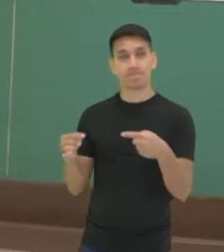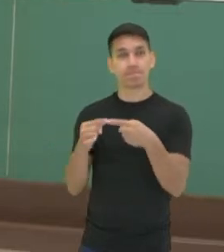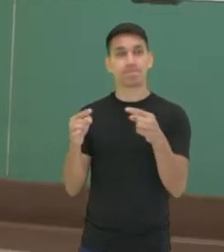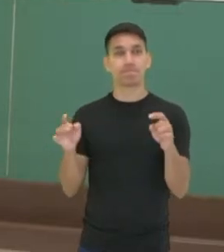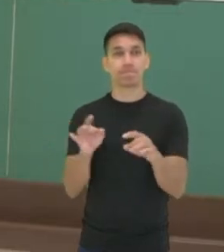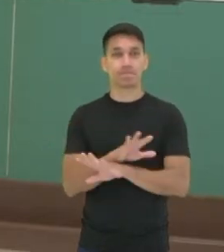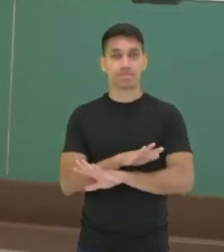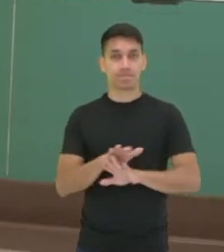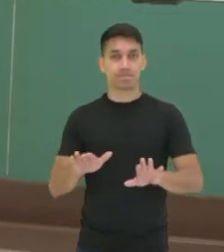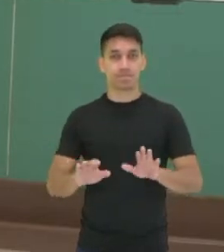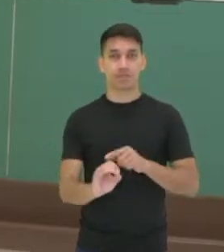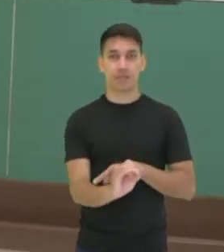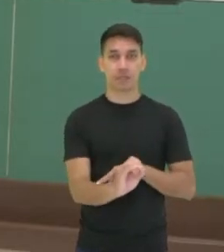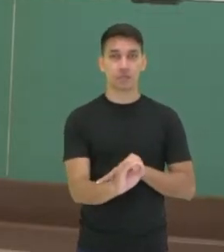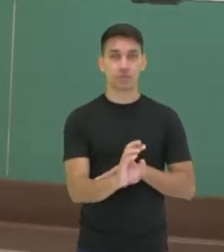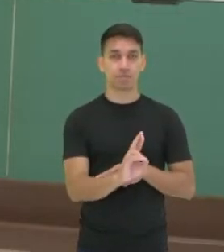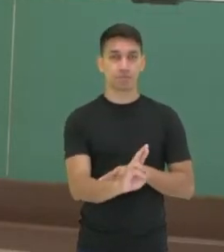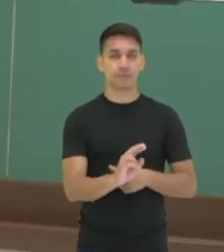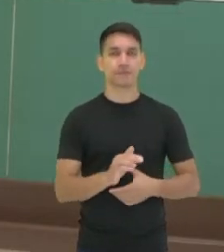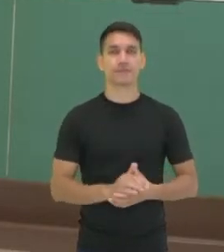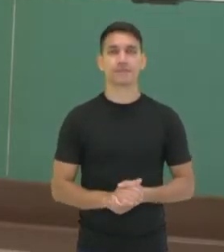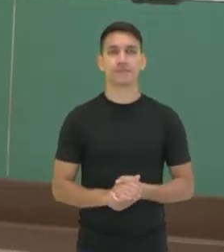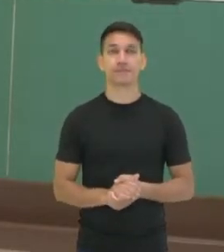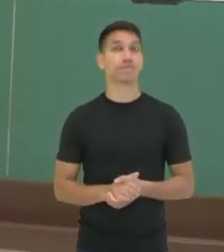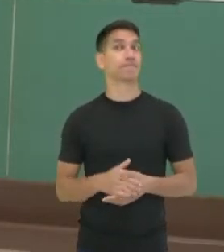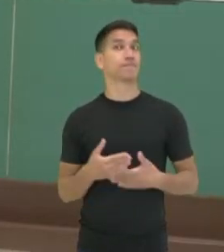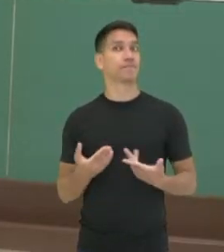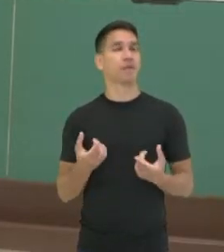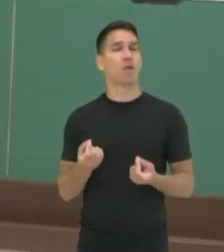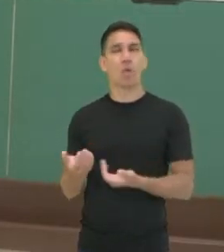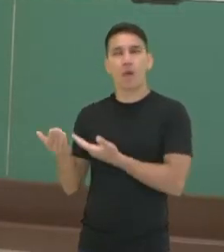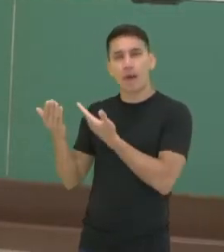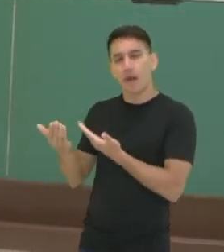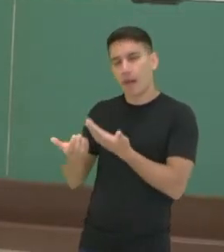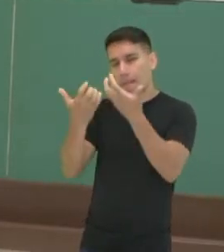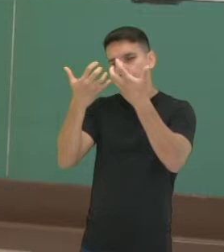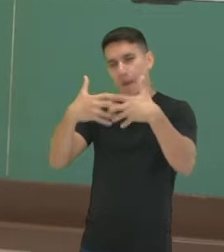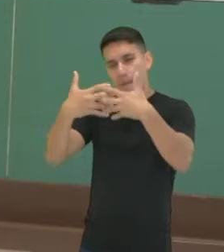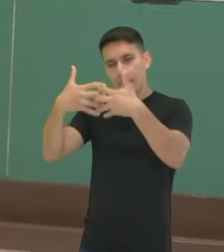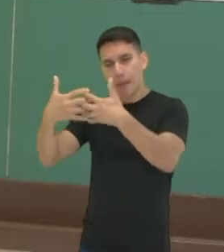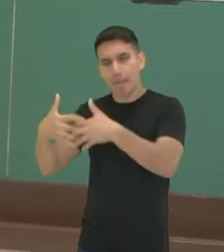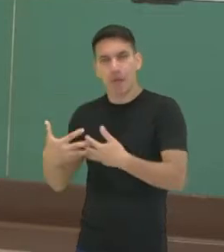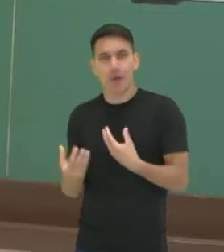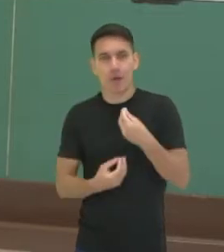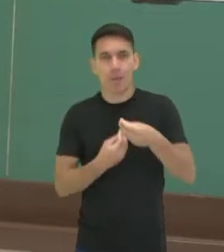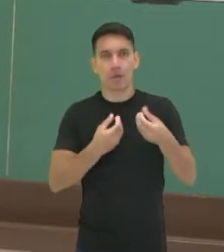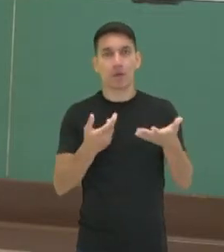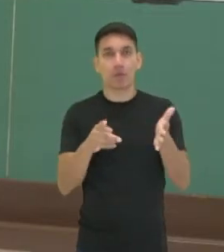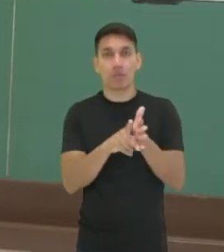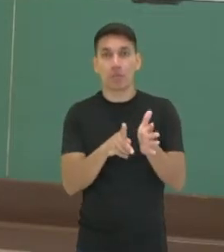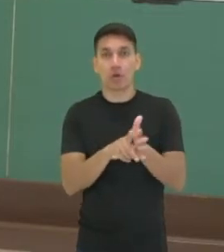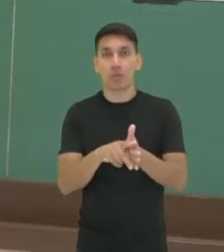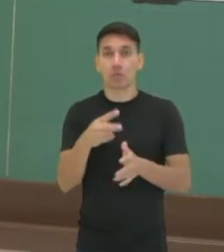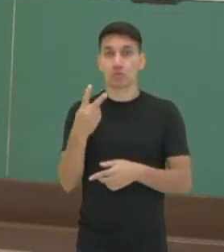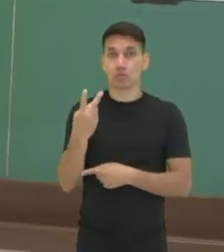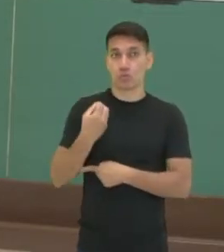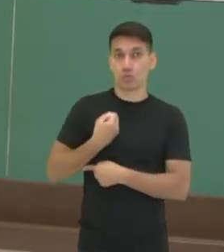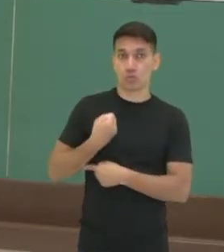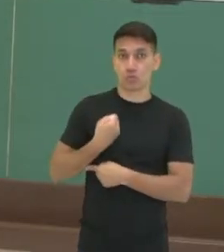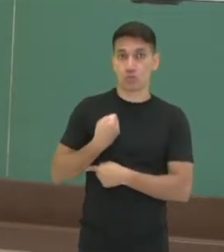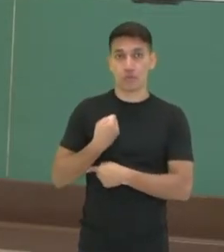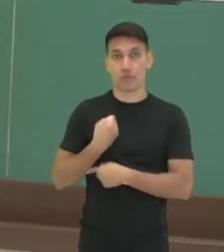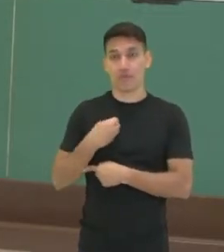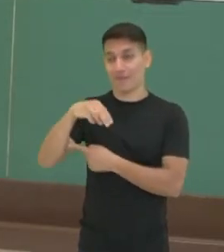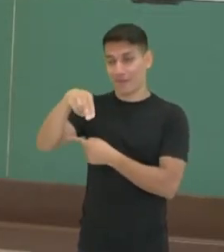resto 0, tá? Então, tá jóia. Então, aqui nós dividimos dois números naturais, que são o 5